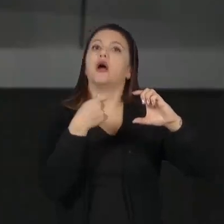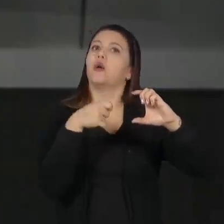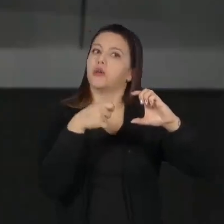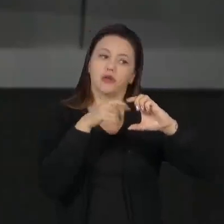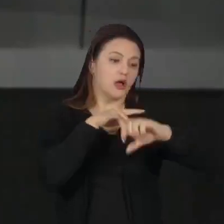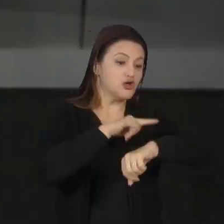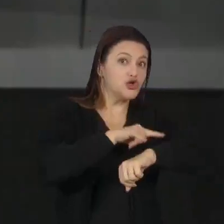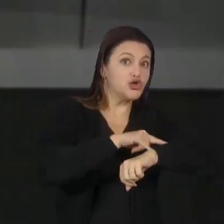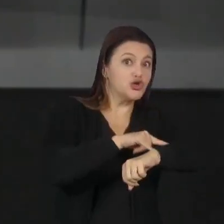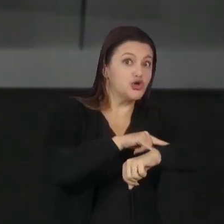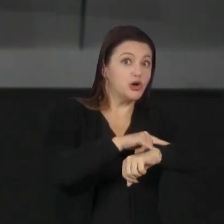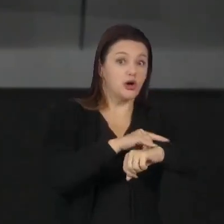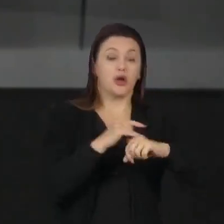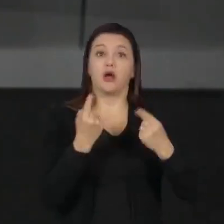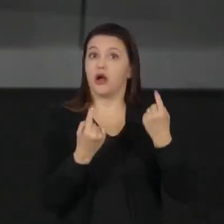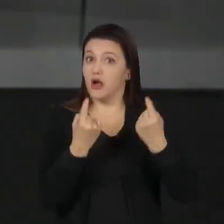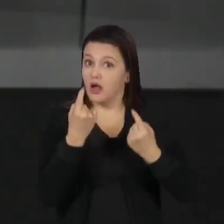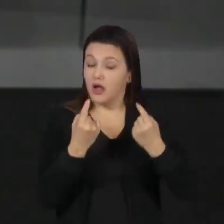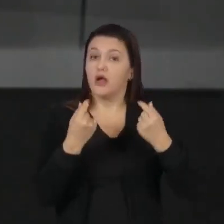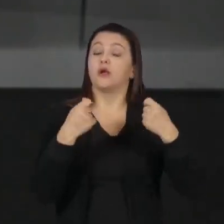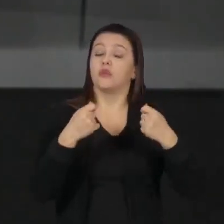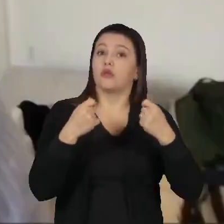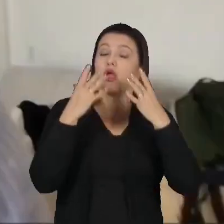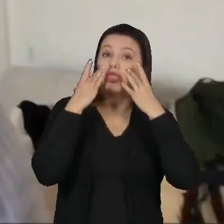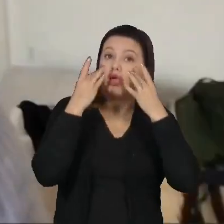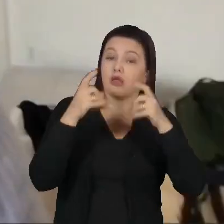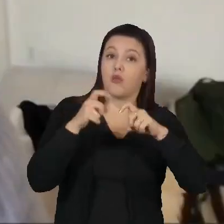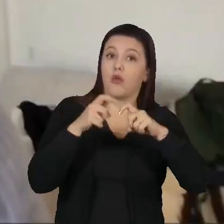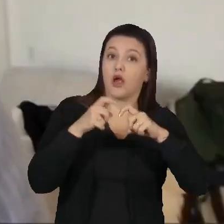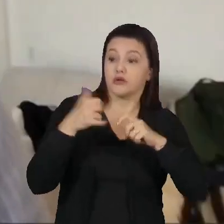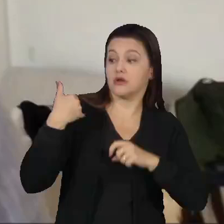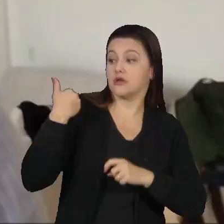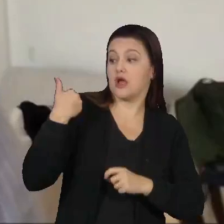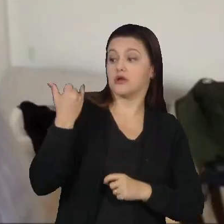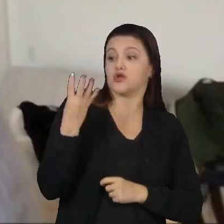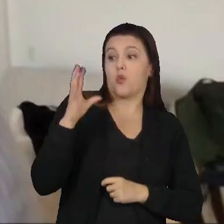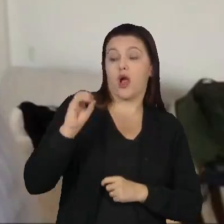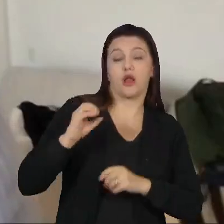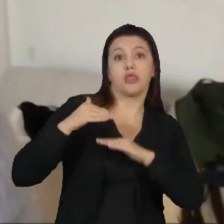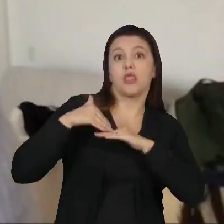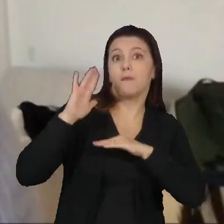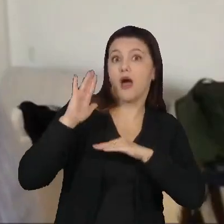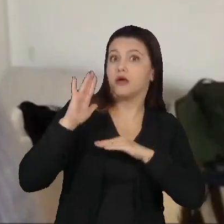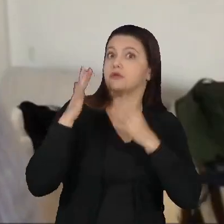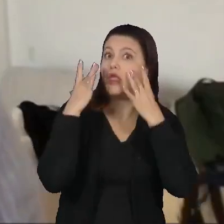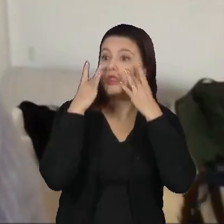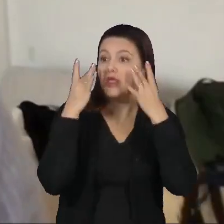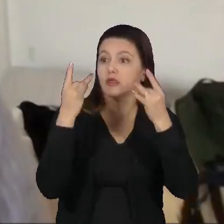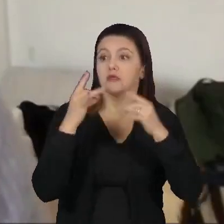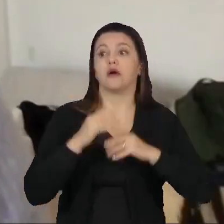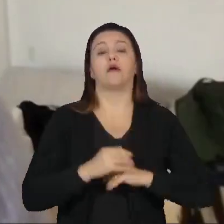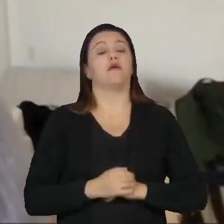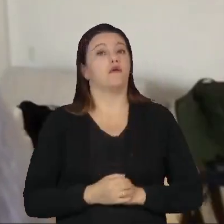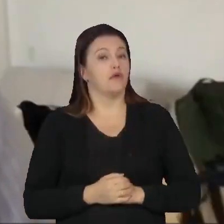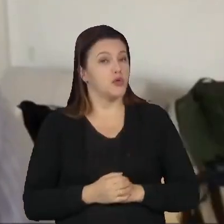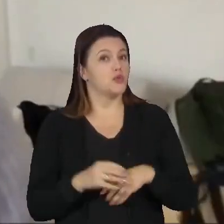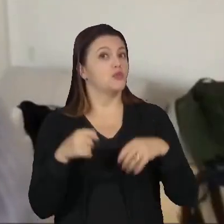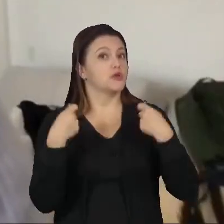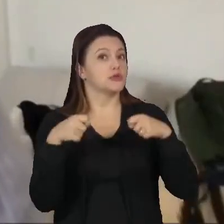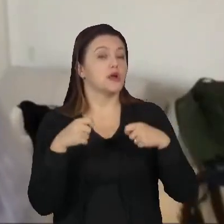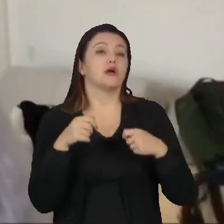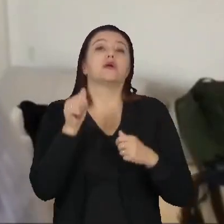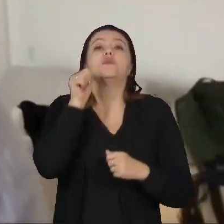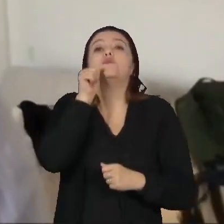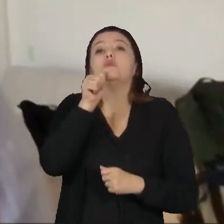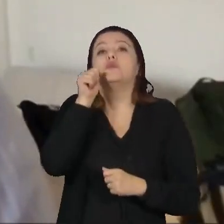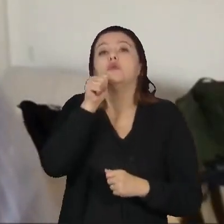médica, principalmente em quem tem mais do que 40 anos. Esse é o principal sinal de alerta. Tem alguns outros sinais de alerta, então, por exemplo,